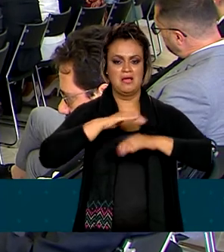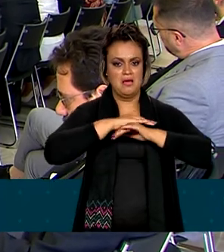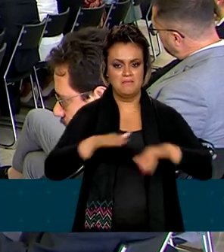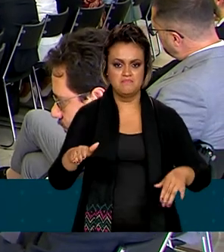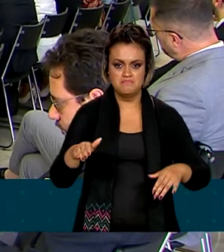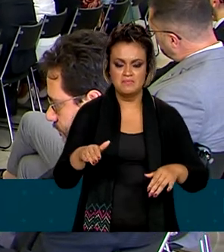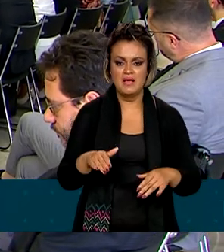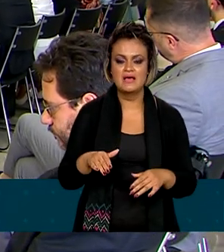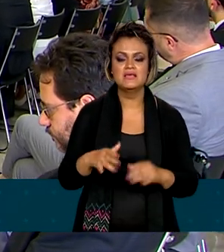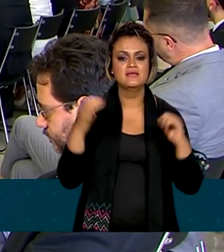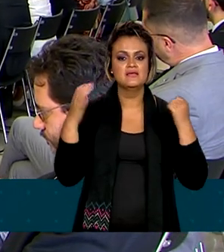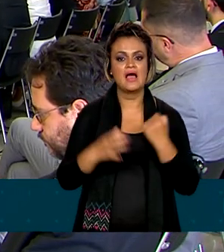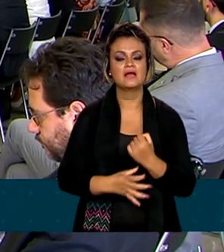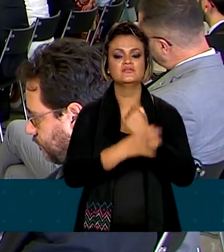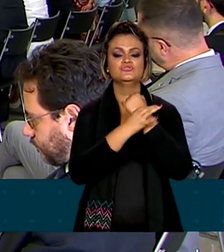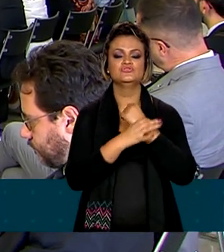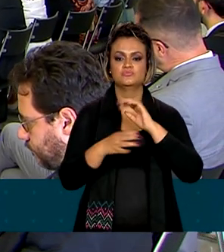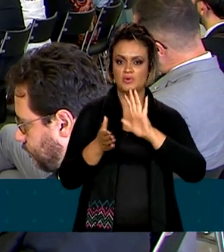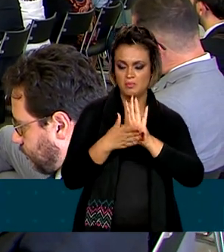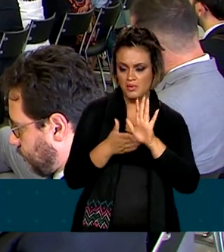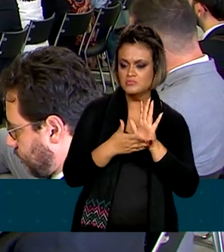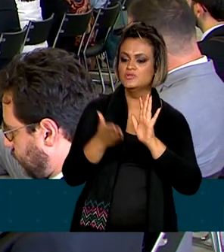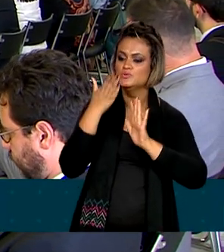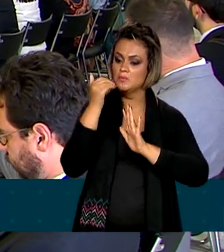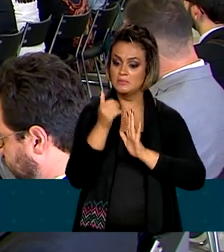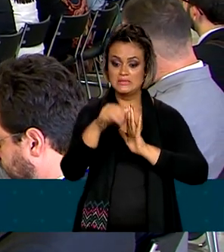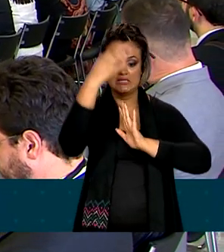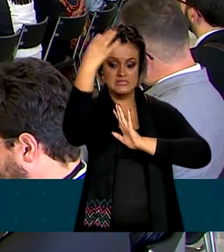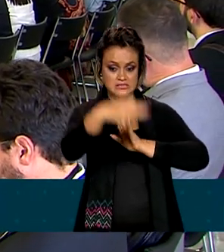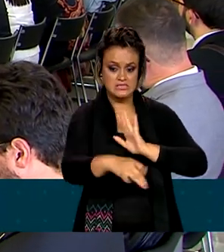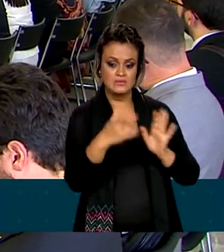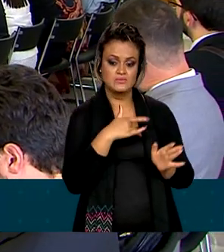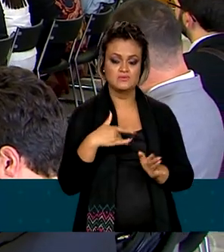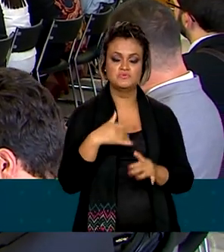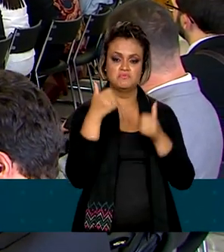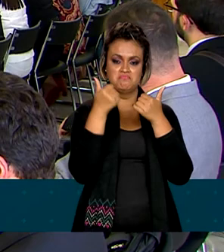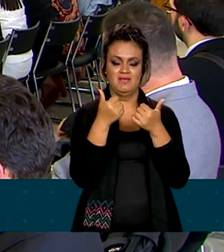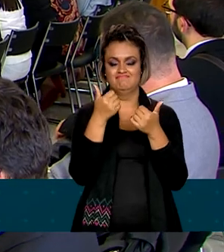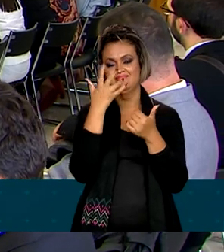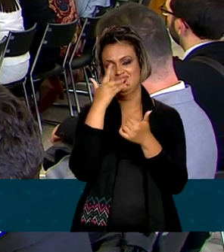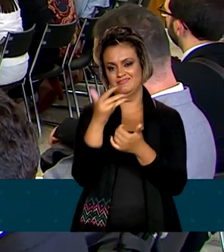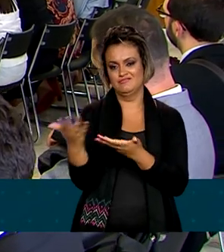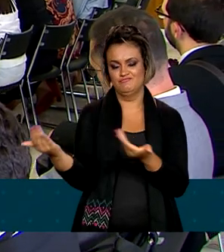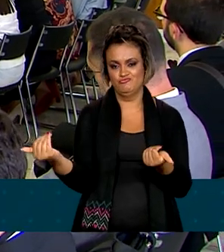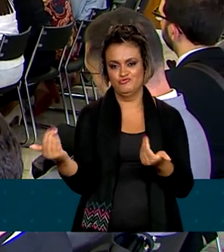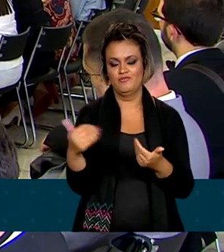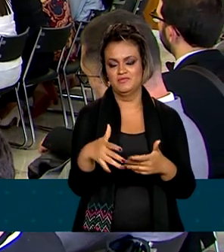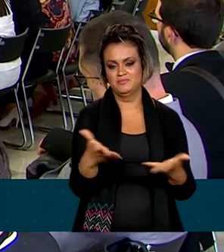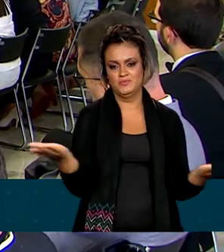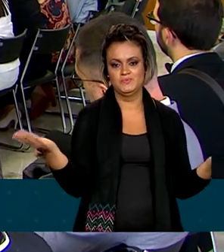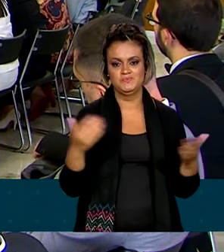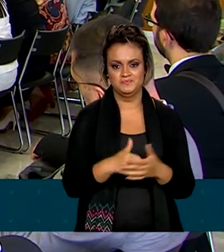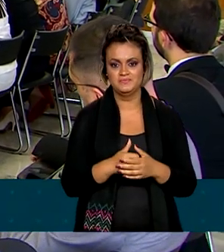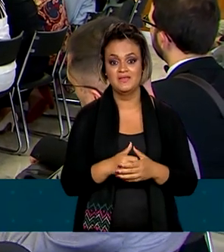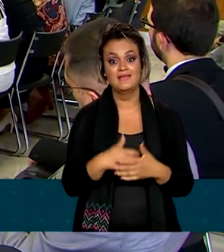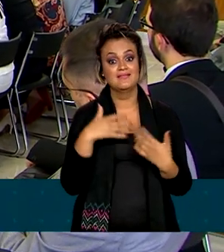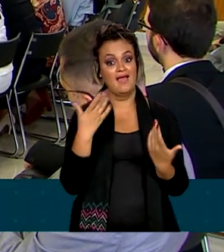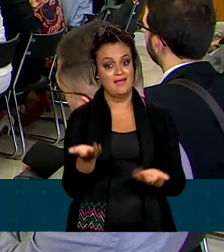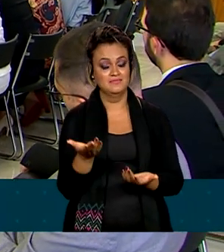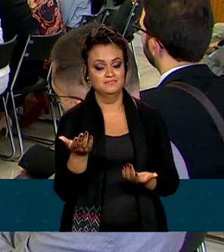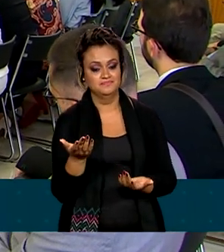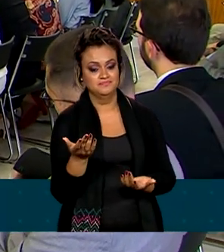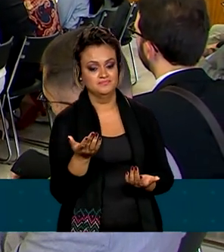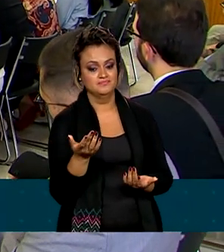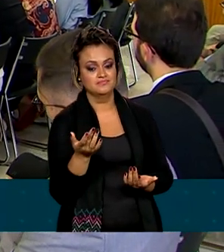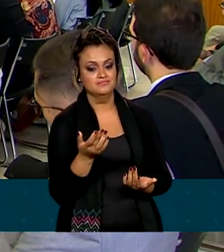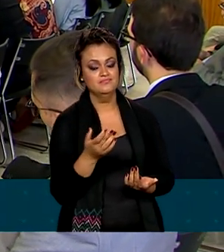país e garantir a oferta de alimentos adequados e saudáveis na mesa dos brasileiros. Nesse sentido, e